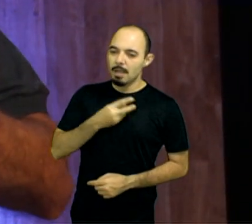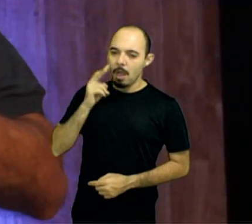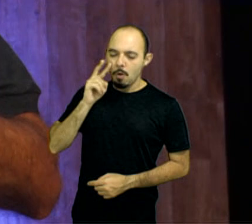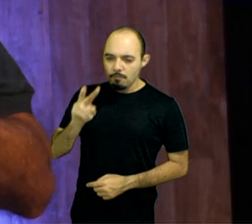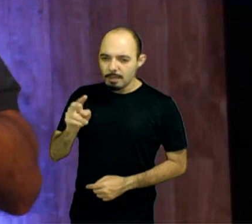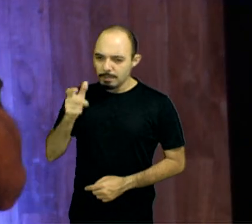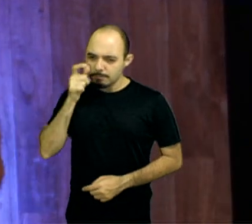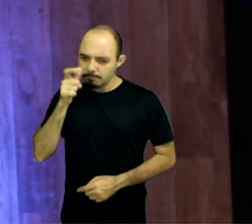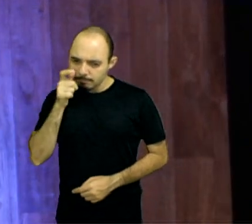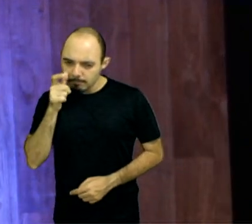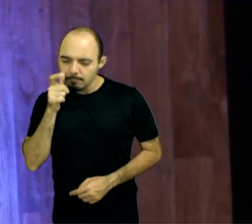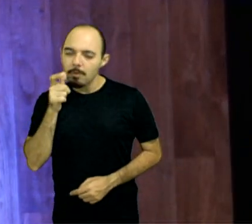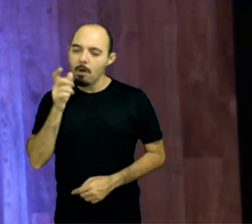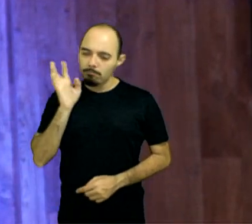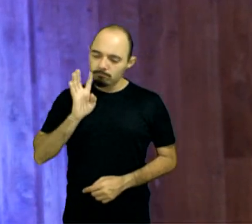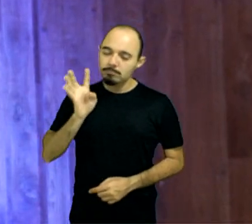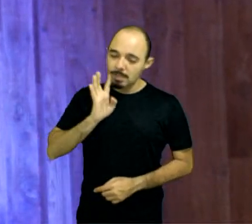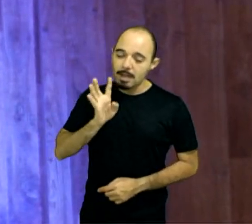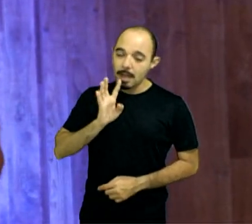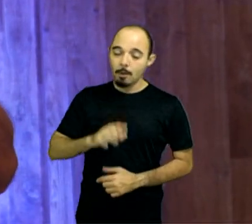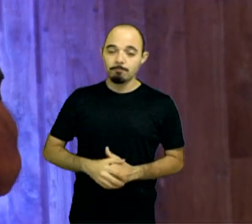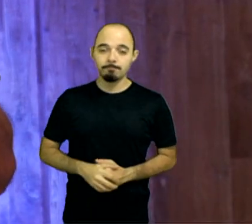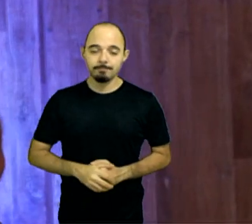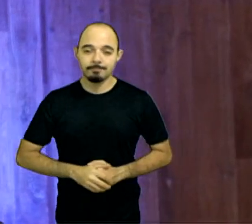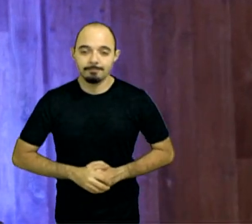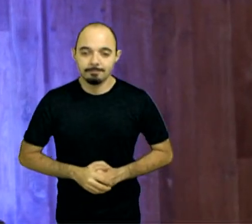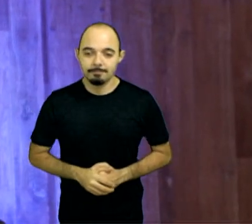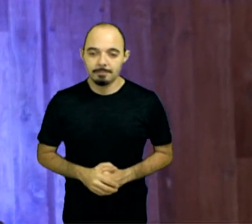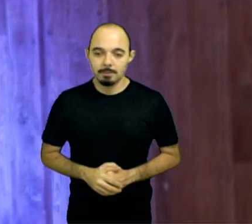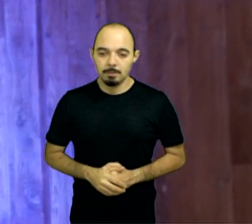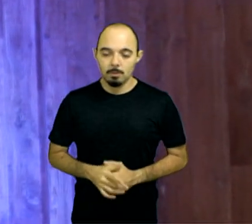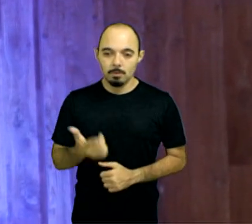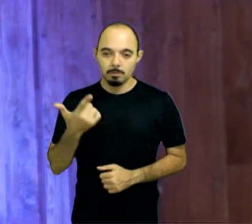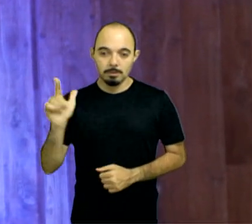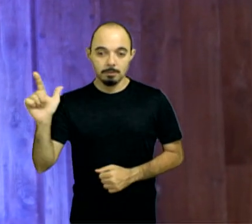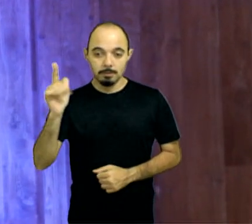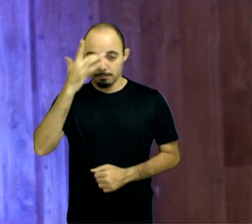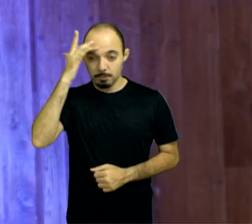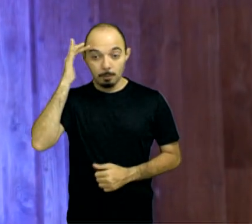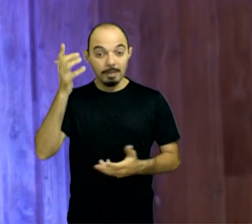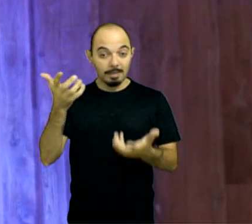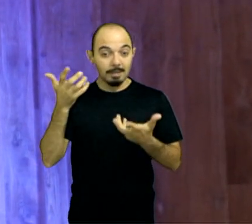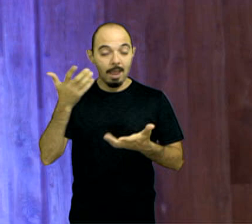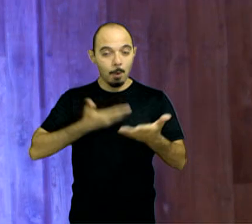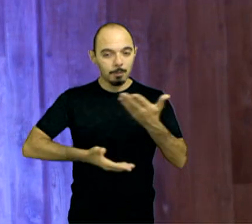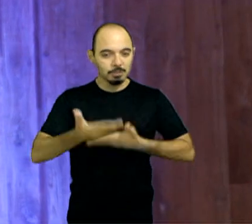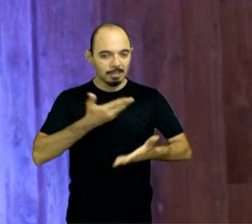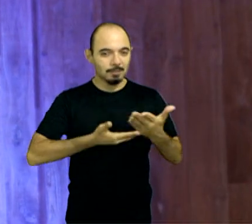cá. Marcelo, também gostaria de compartilhar algo com vocês.